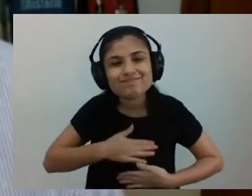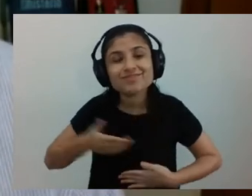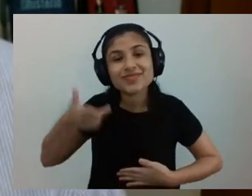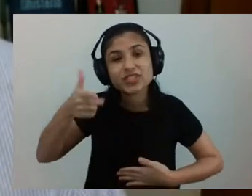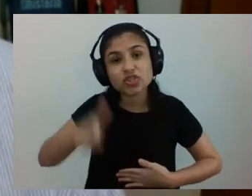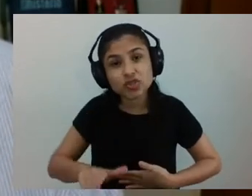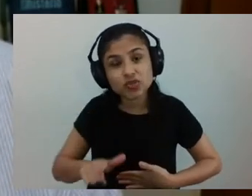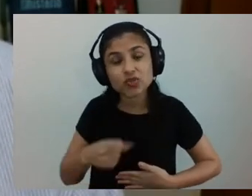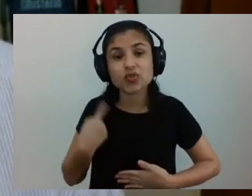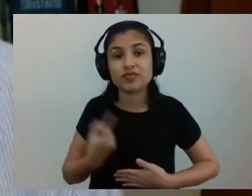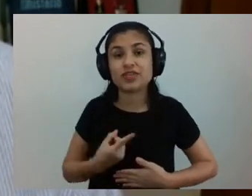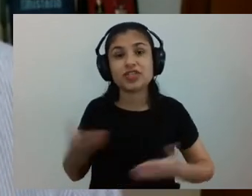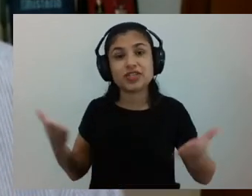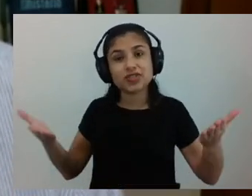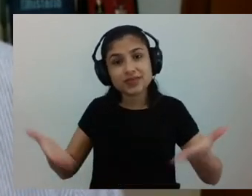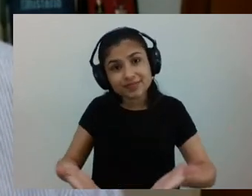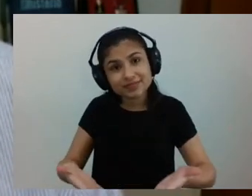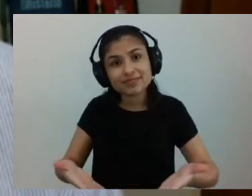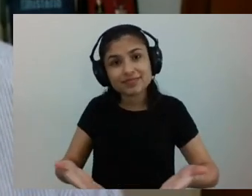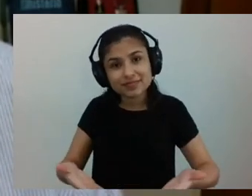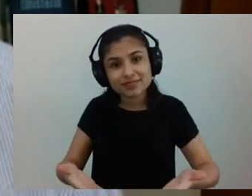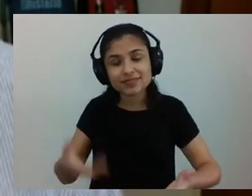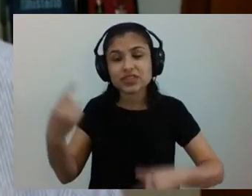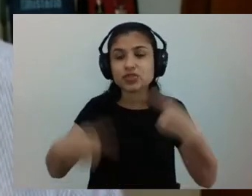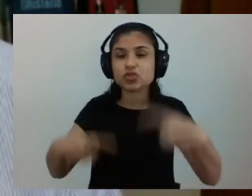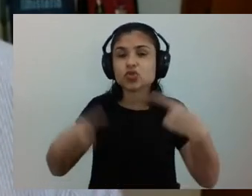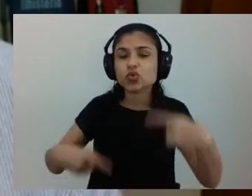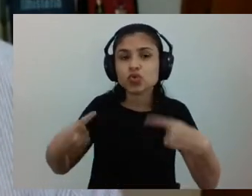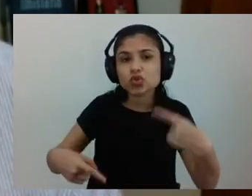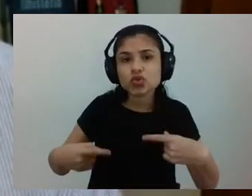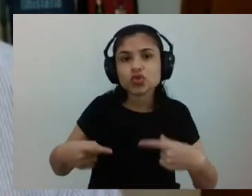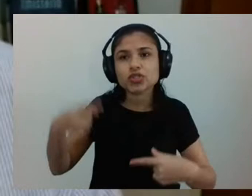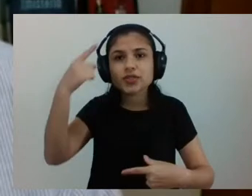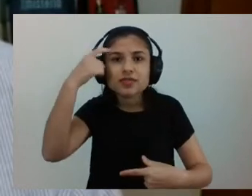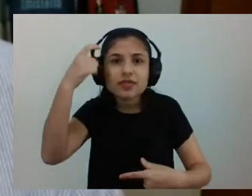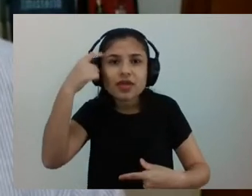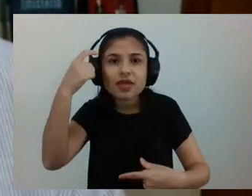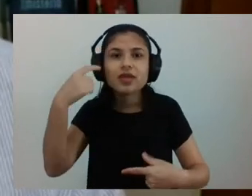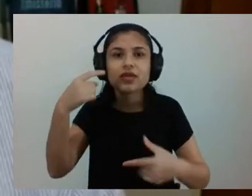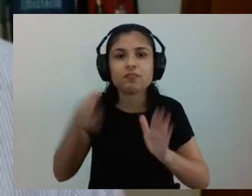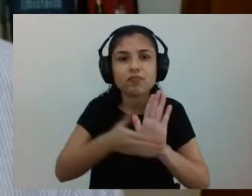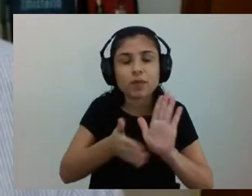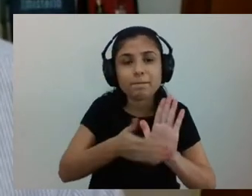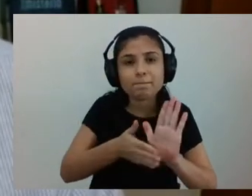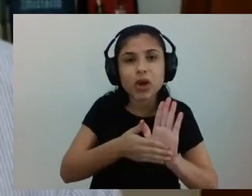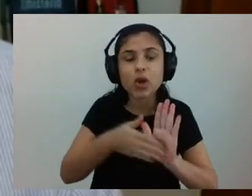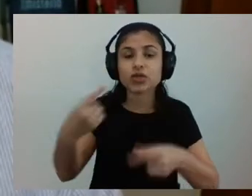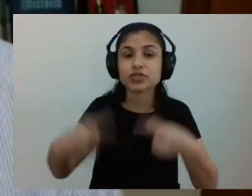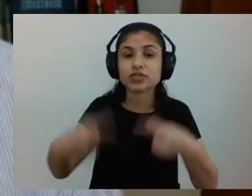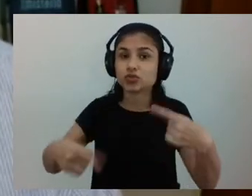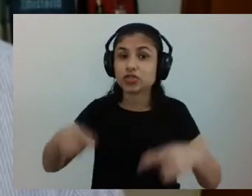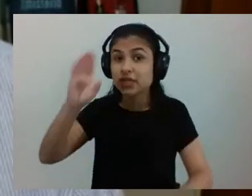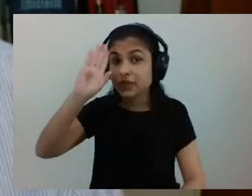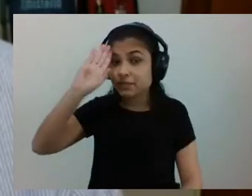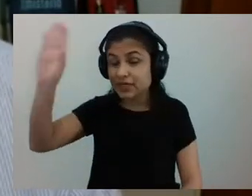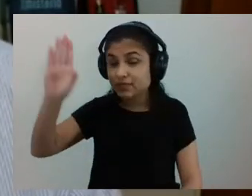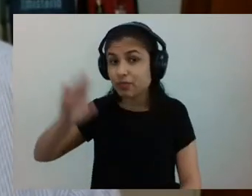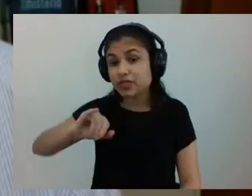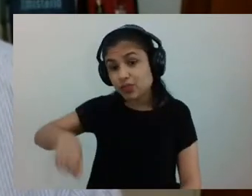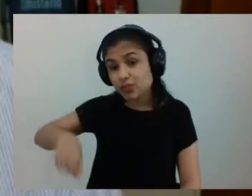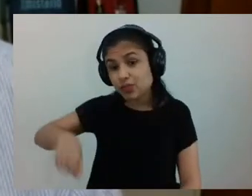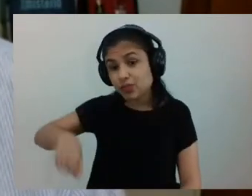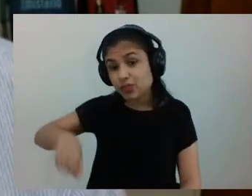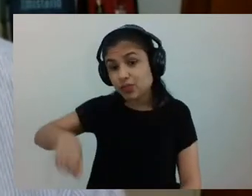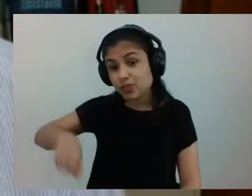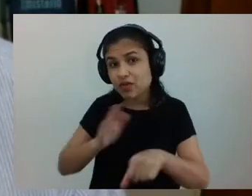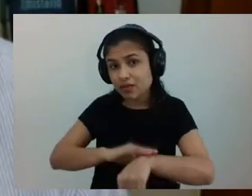aqui para discutir as nossas ideias, discutir as nossas propostas e principalmente aproveitar esse momento para